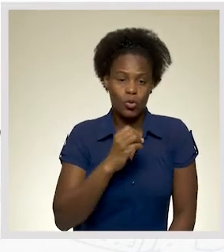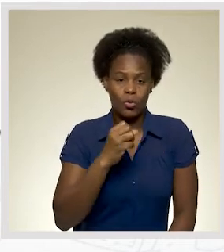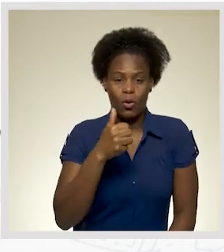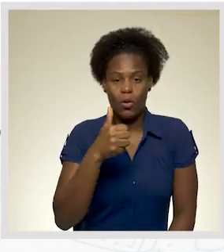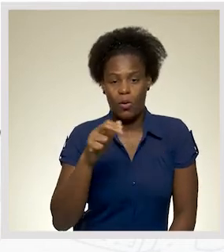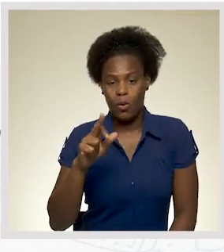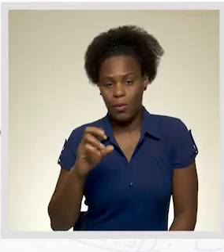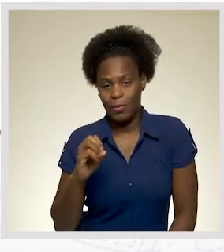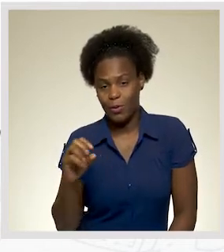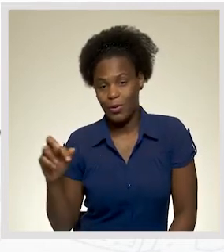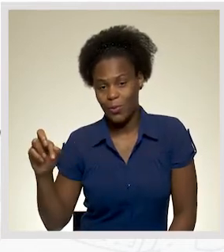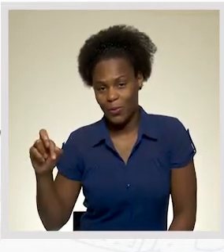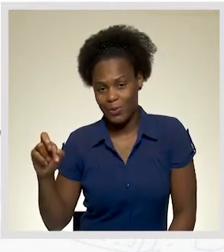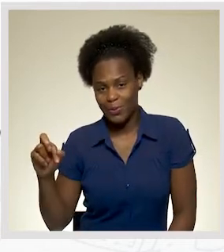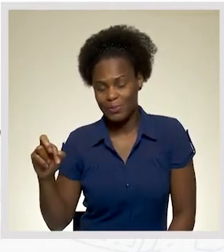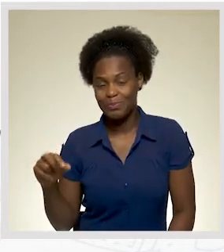é.